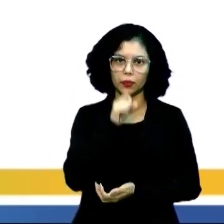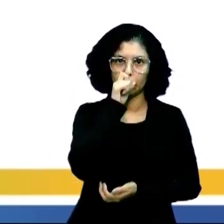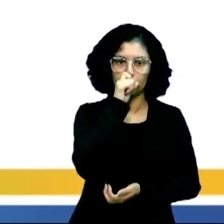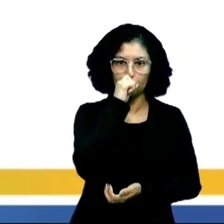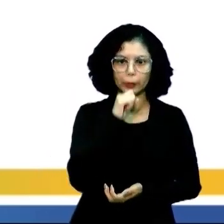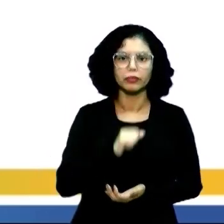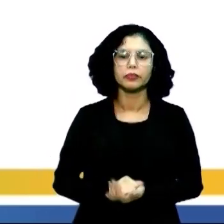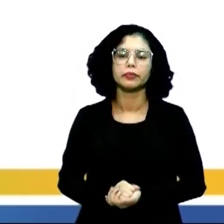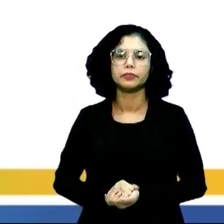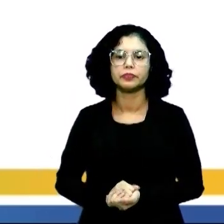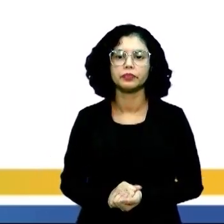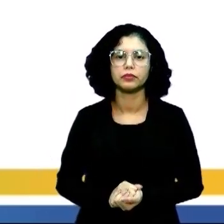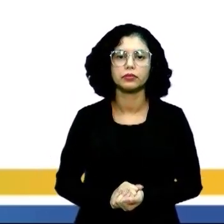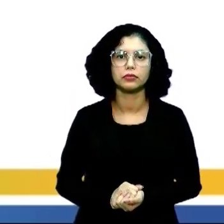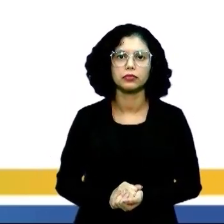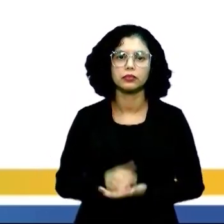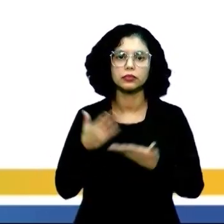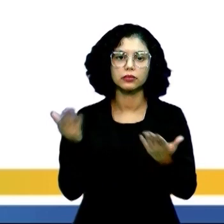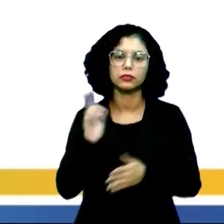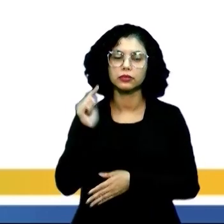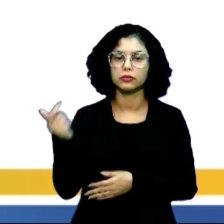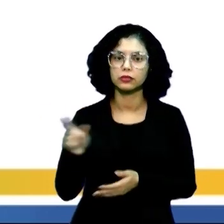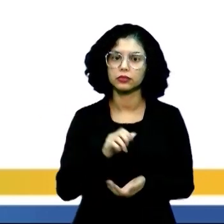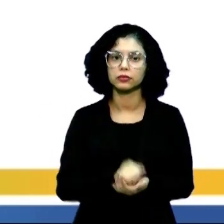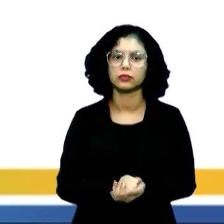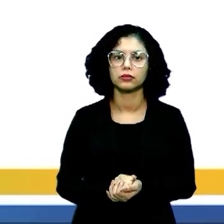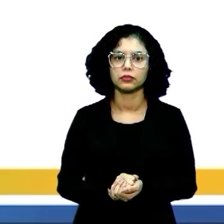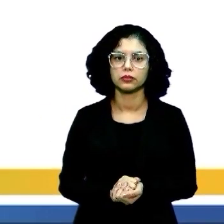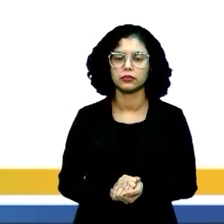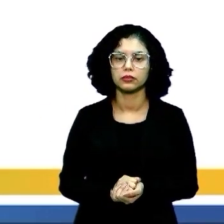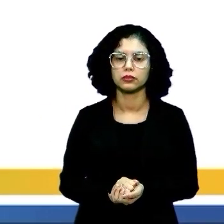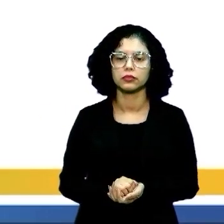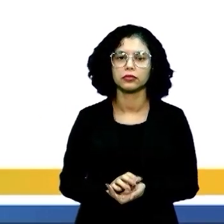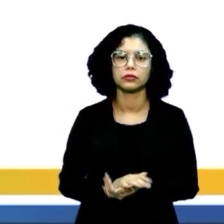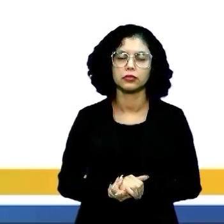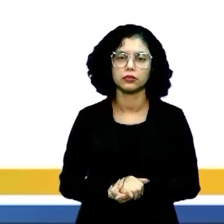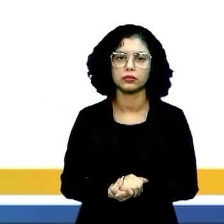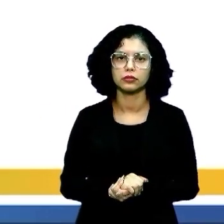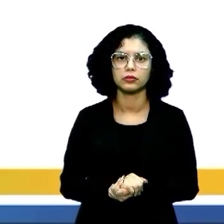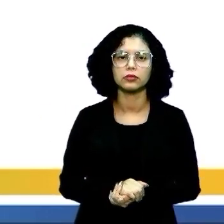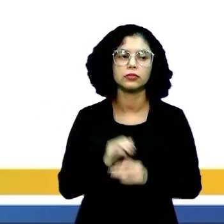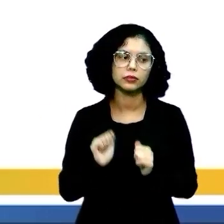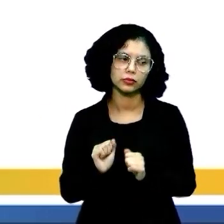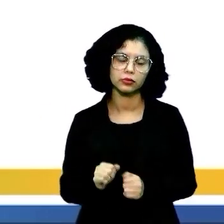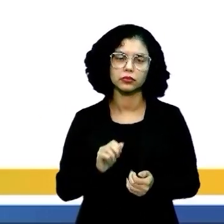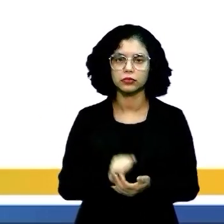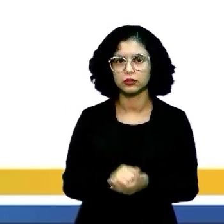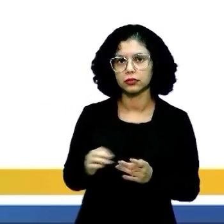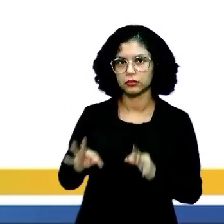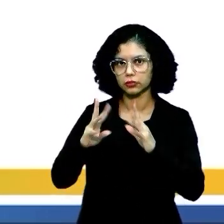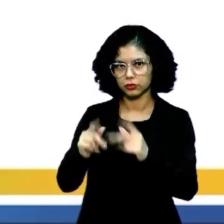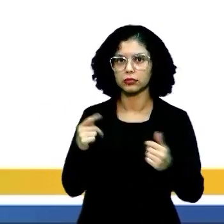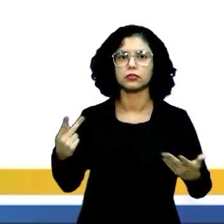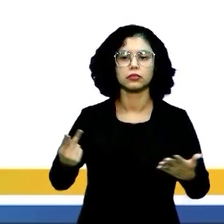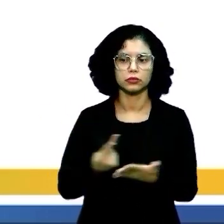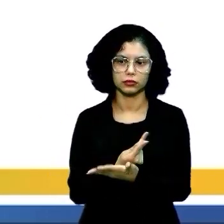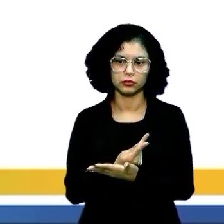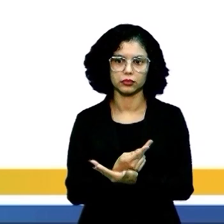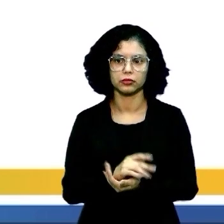atômicas, ok? Então, as demais alternativas, elas podemos dizer que todas elas